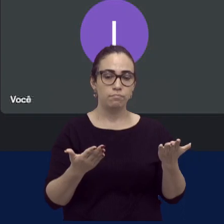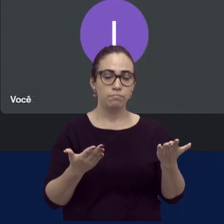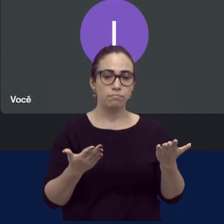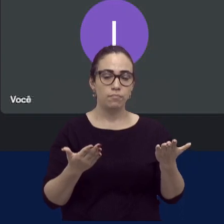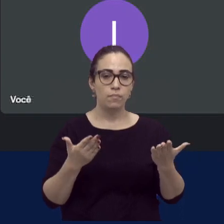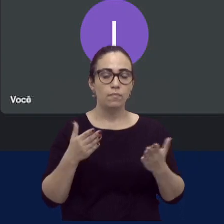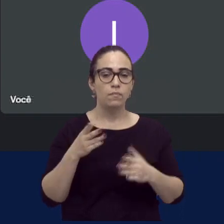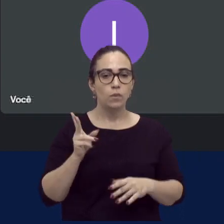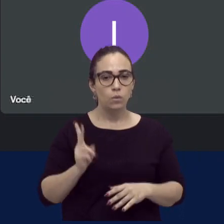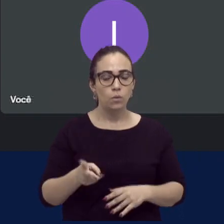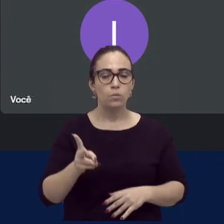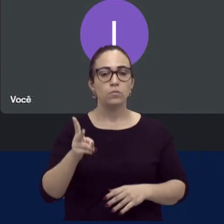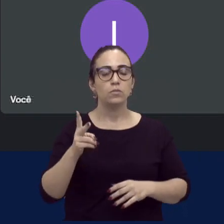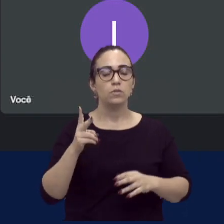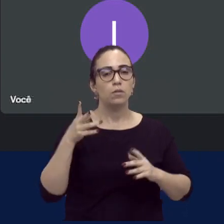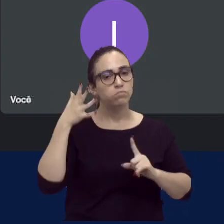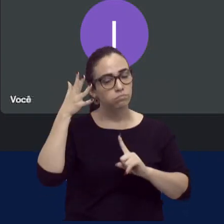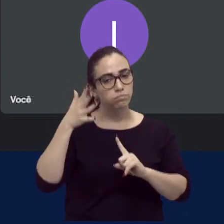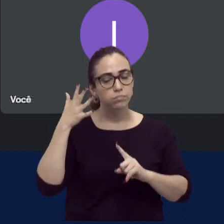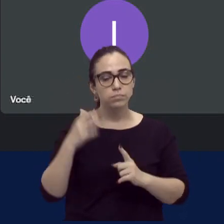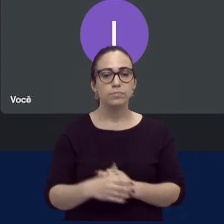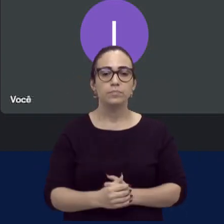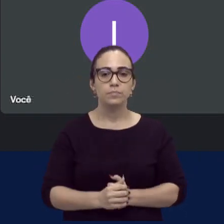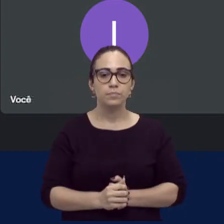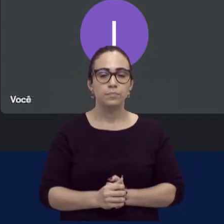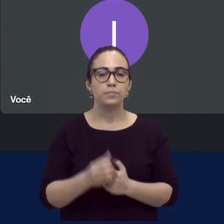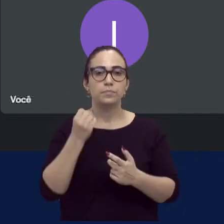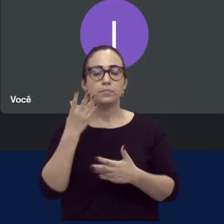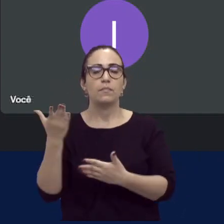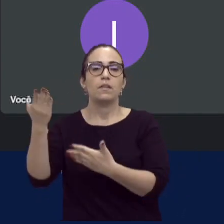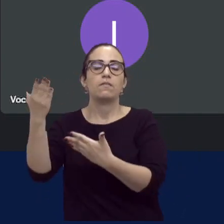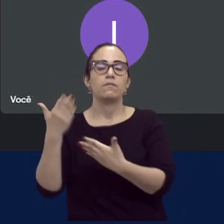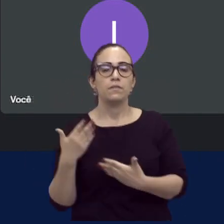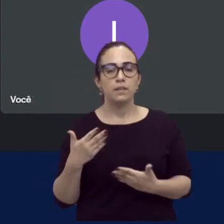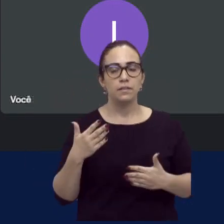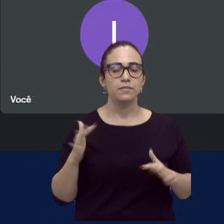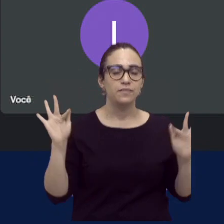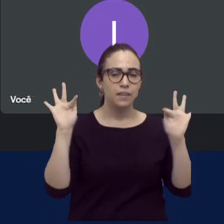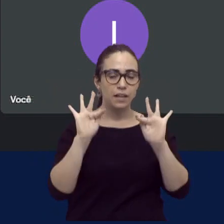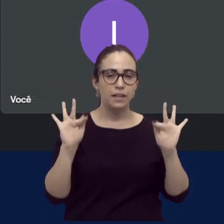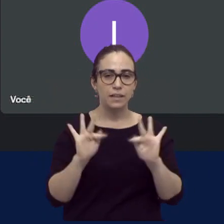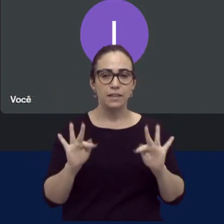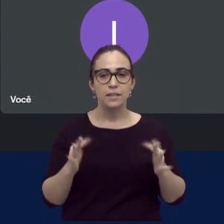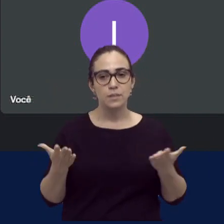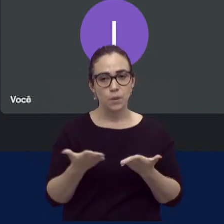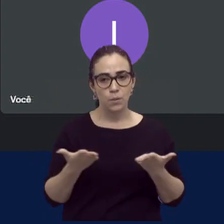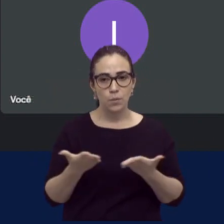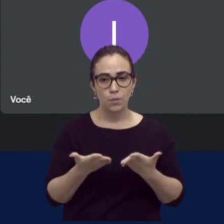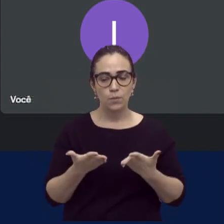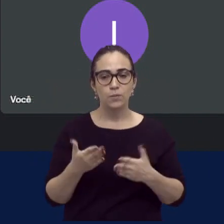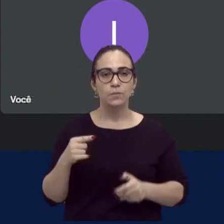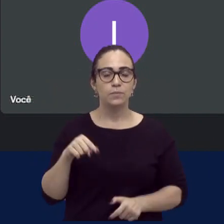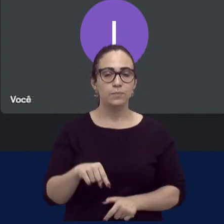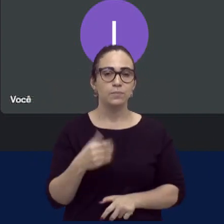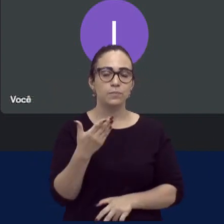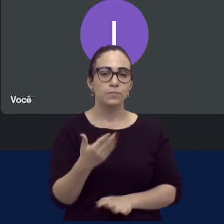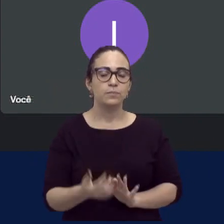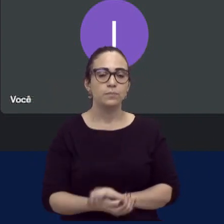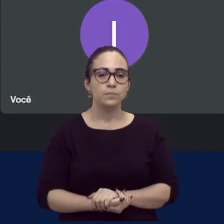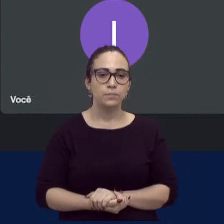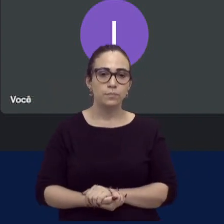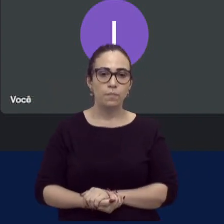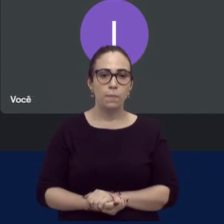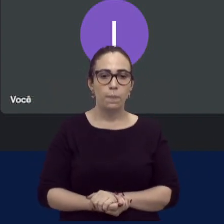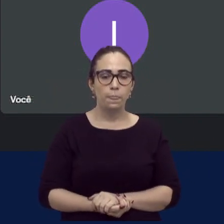ato contínuo introduzir sua palestra, tá bom? Seja bem-vinda, é uma alegria, uma satisfação lhe receber aqui. Fique à vontade, a palavra está com